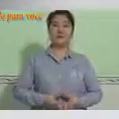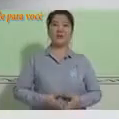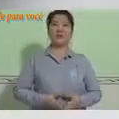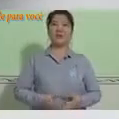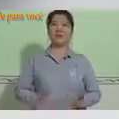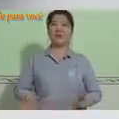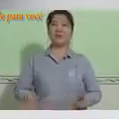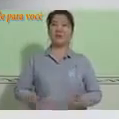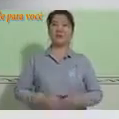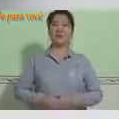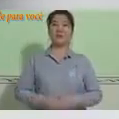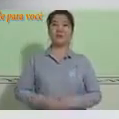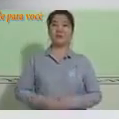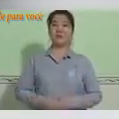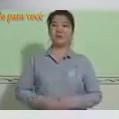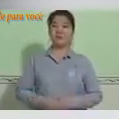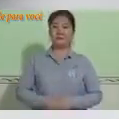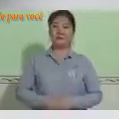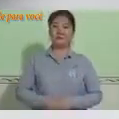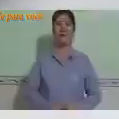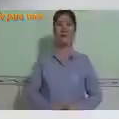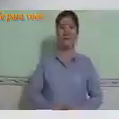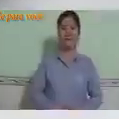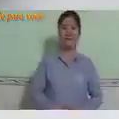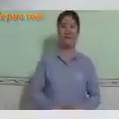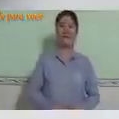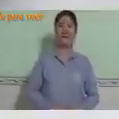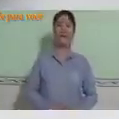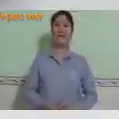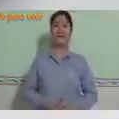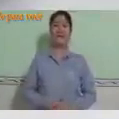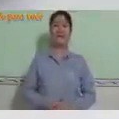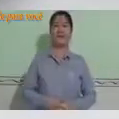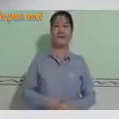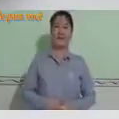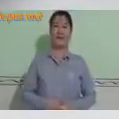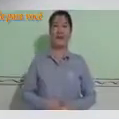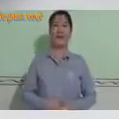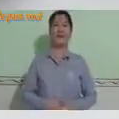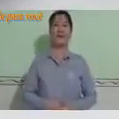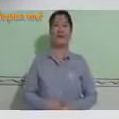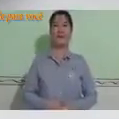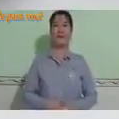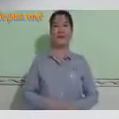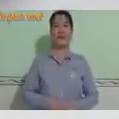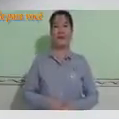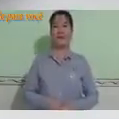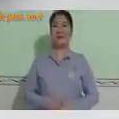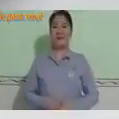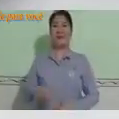sangue, ponto e vírgula, cansaço, ponto e vírgula, desidratação, ponto e vírgula, falta de apetite.